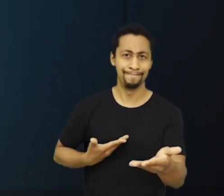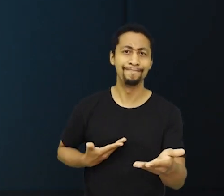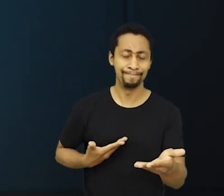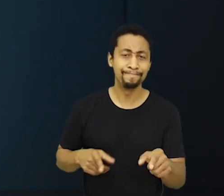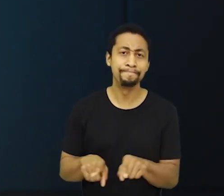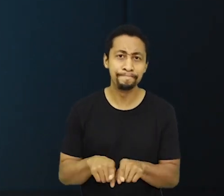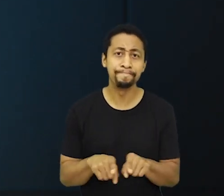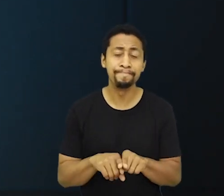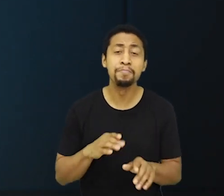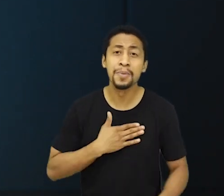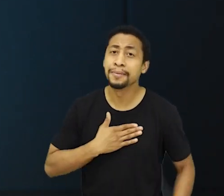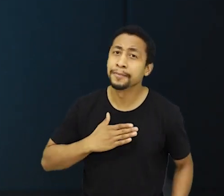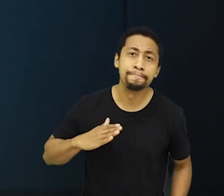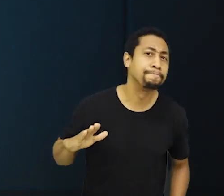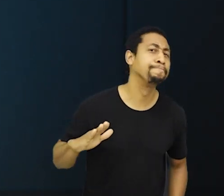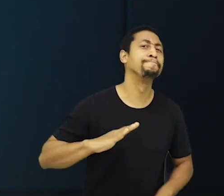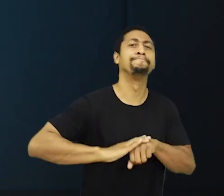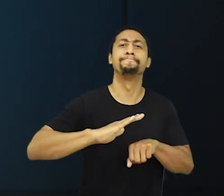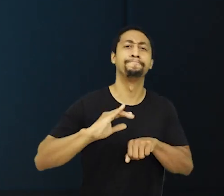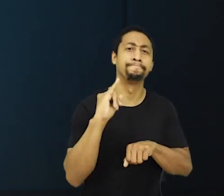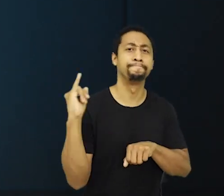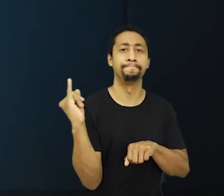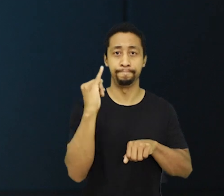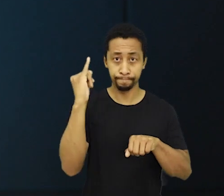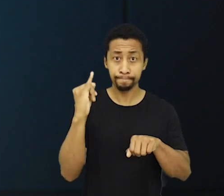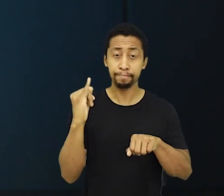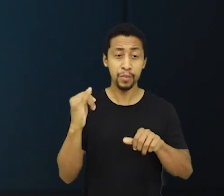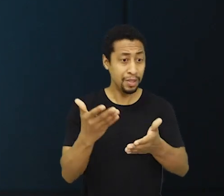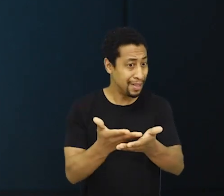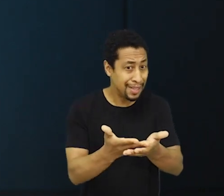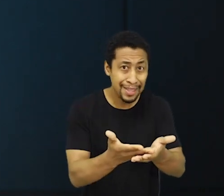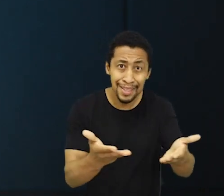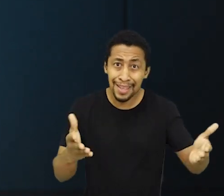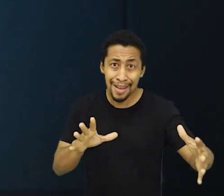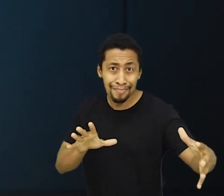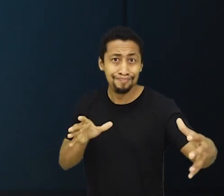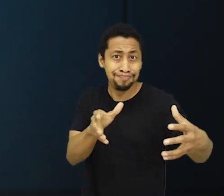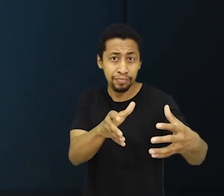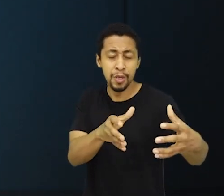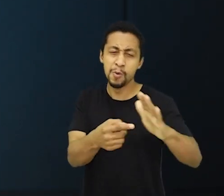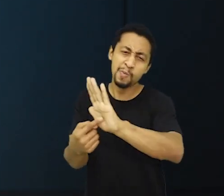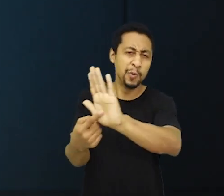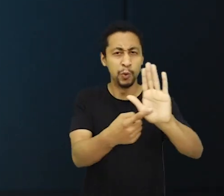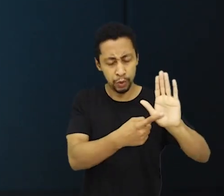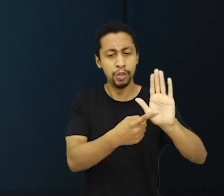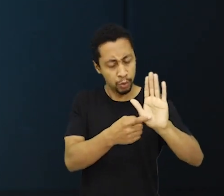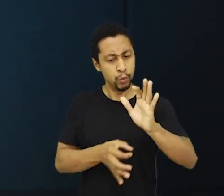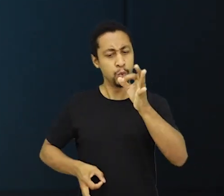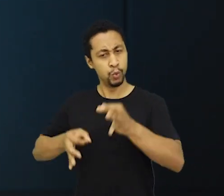importante. Significou dizer para a coletividade que o poder judiciário existe e está